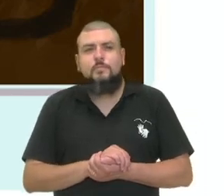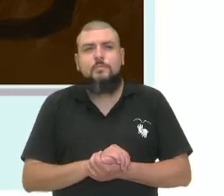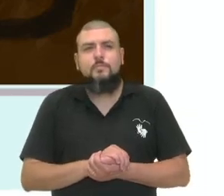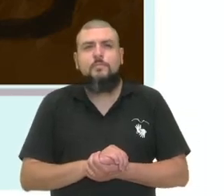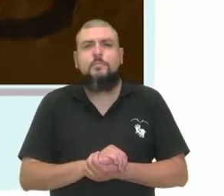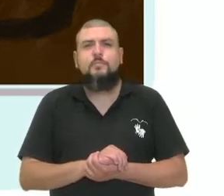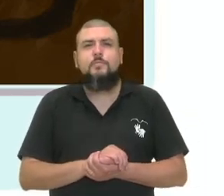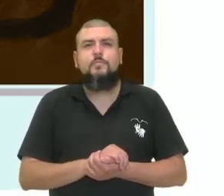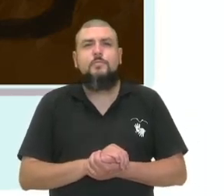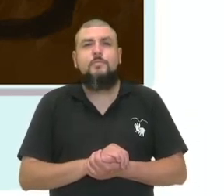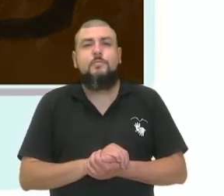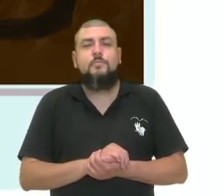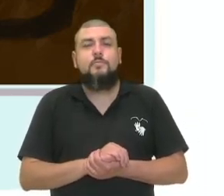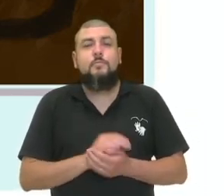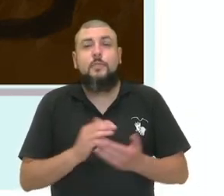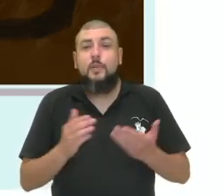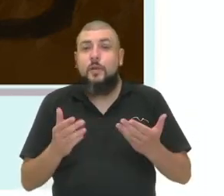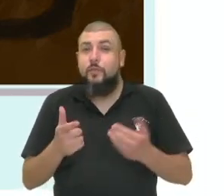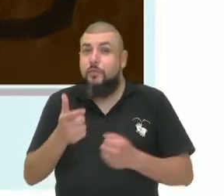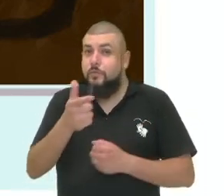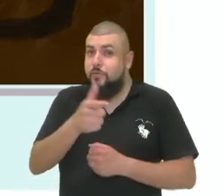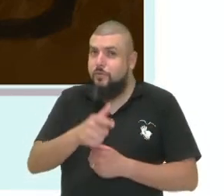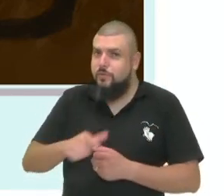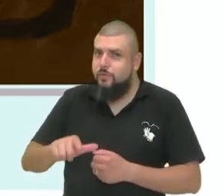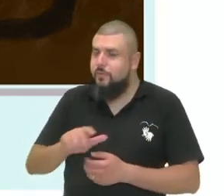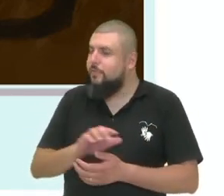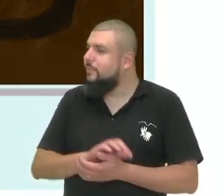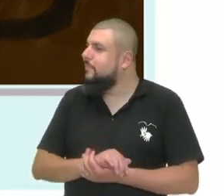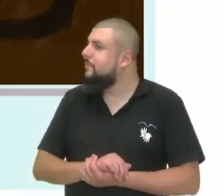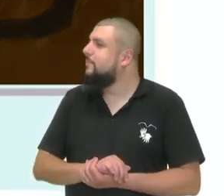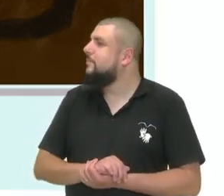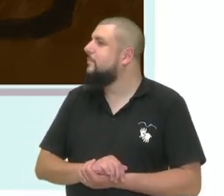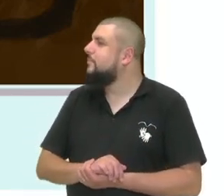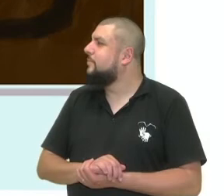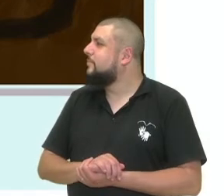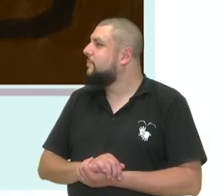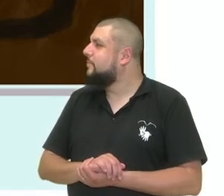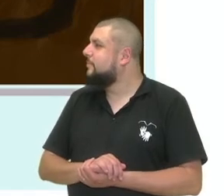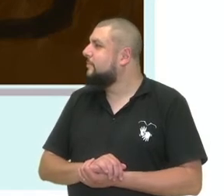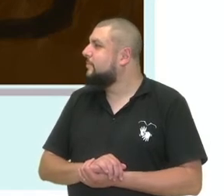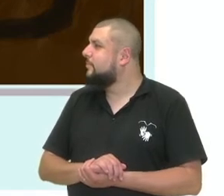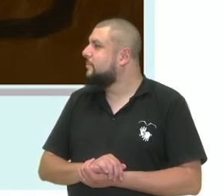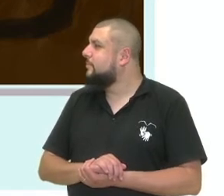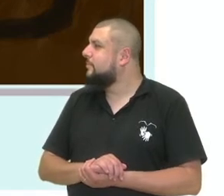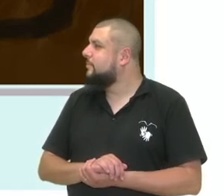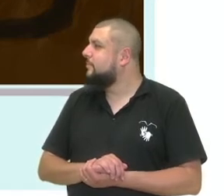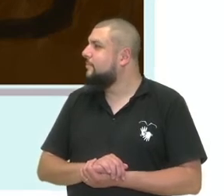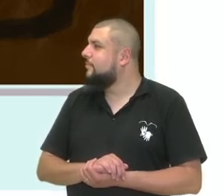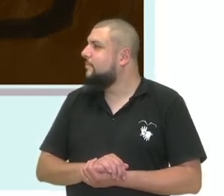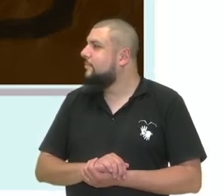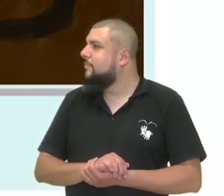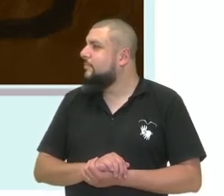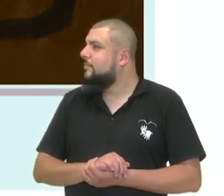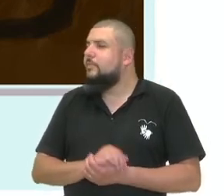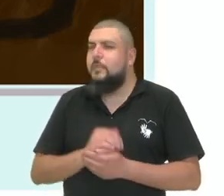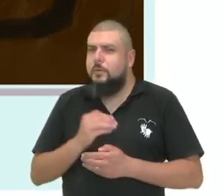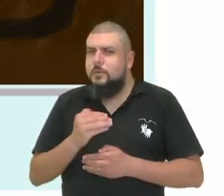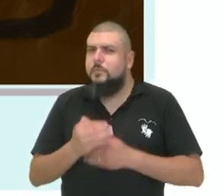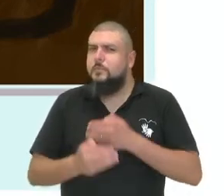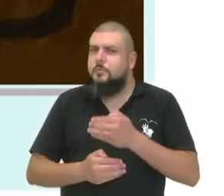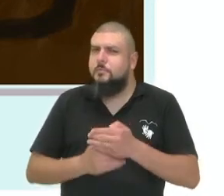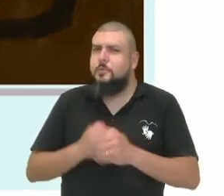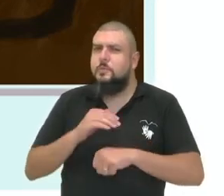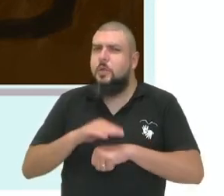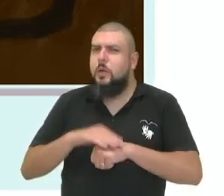olha lá só clique em um polígono que tem exatamente 7 lados tá vendo ele vai trazendo vai dificultando jogo Tá vendo só